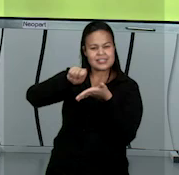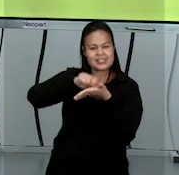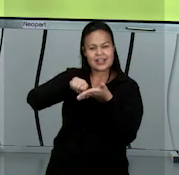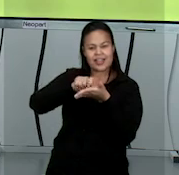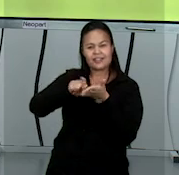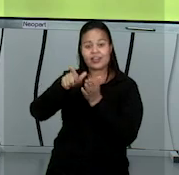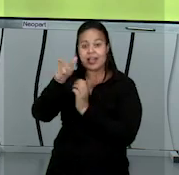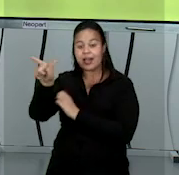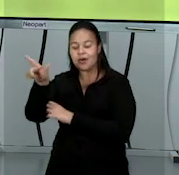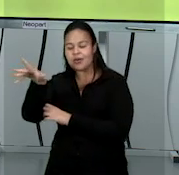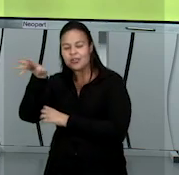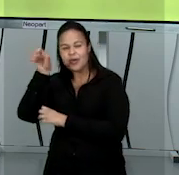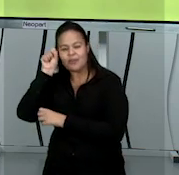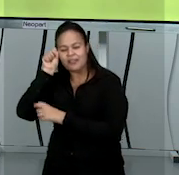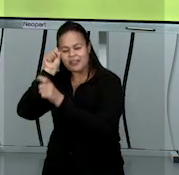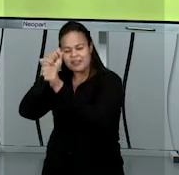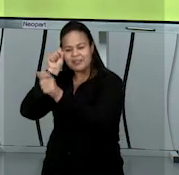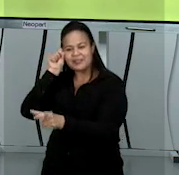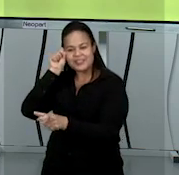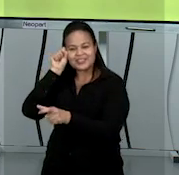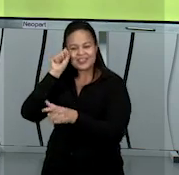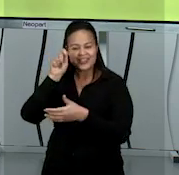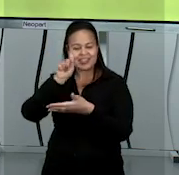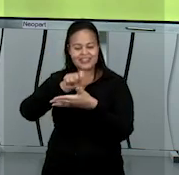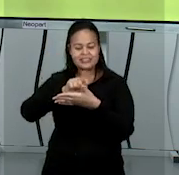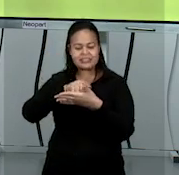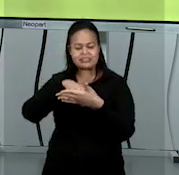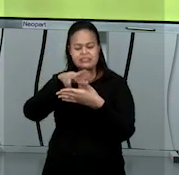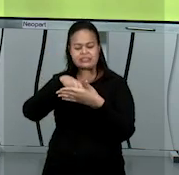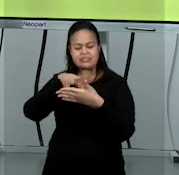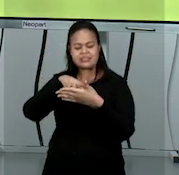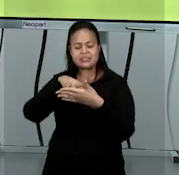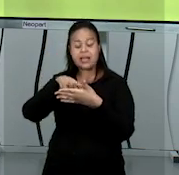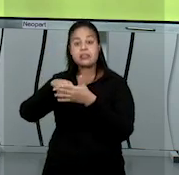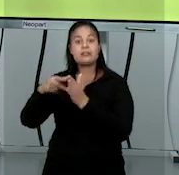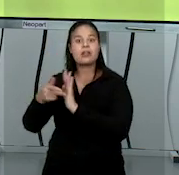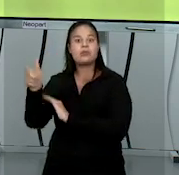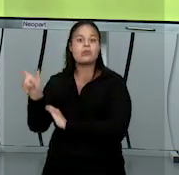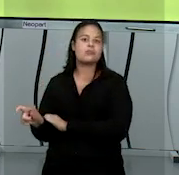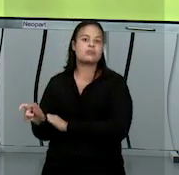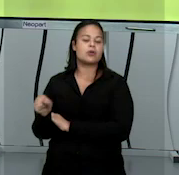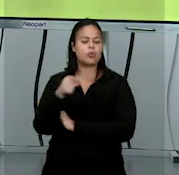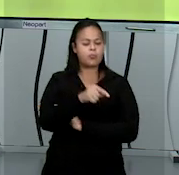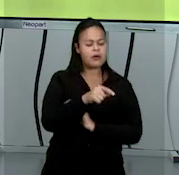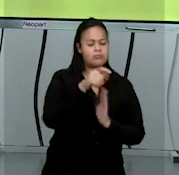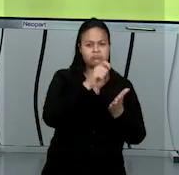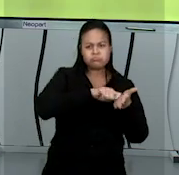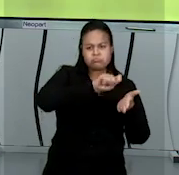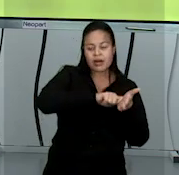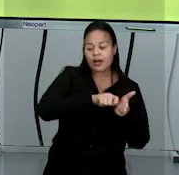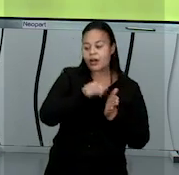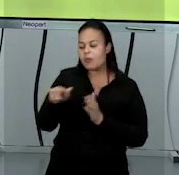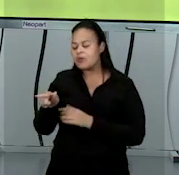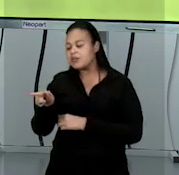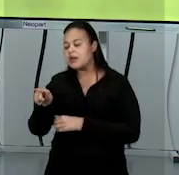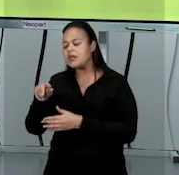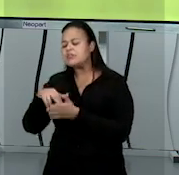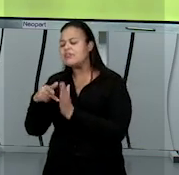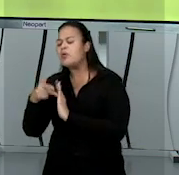E quem está ouvindo ou lendo coloca outro sentido. Então há um complemento de